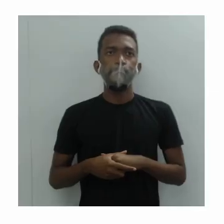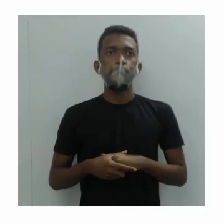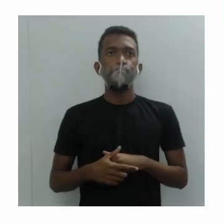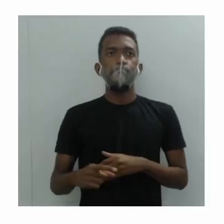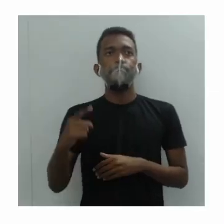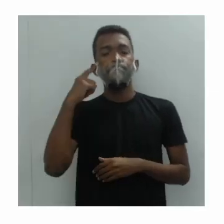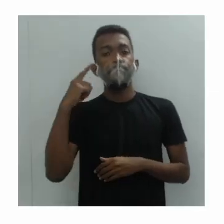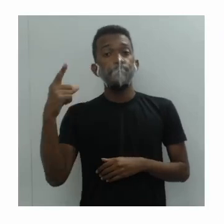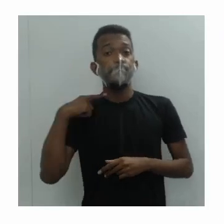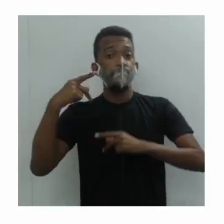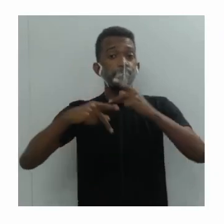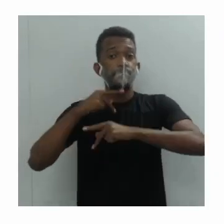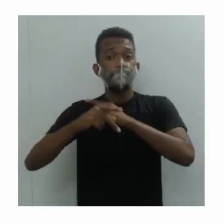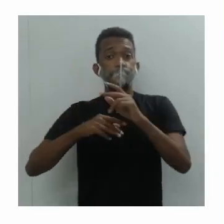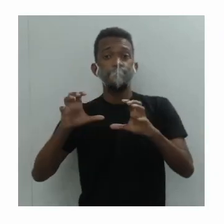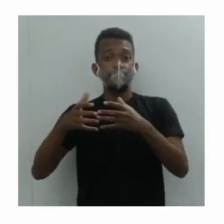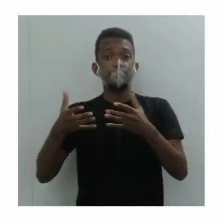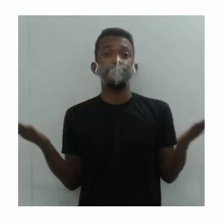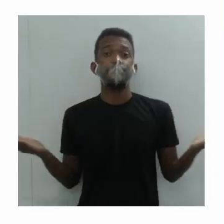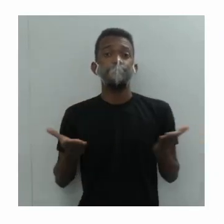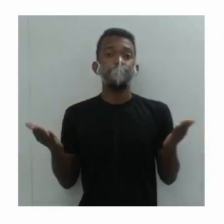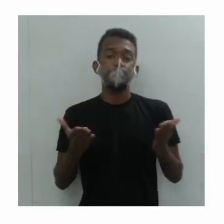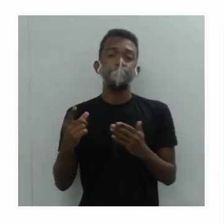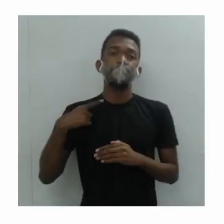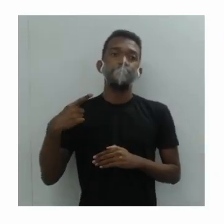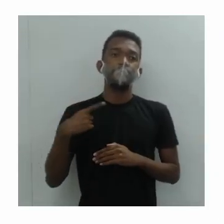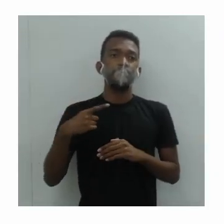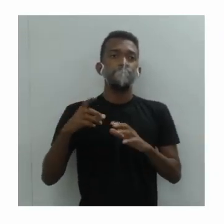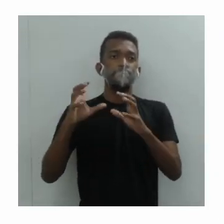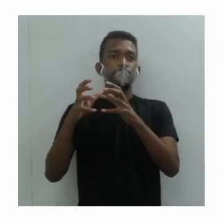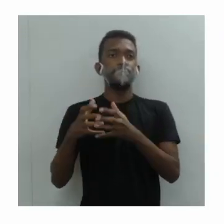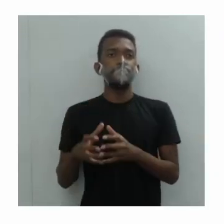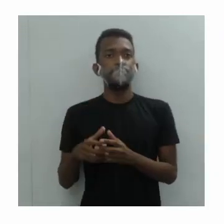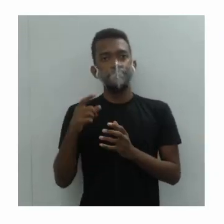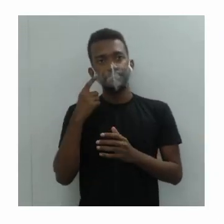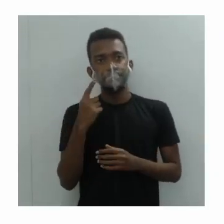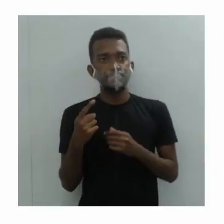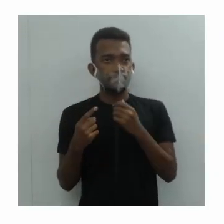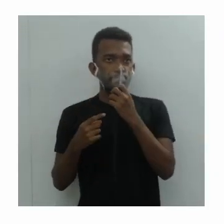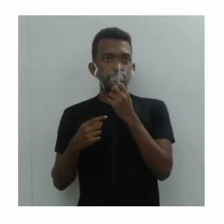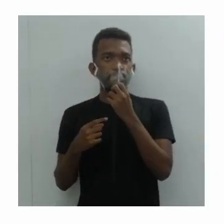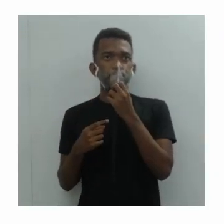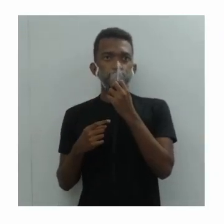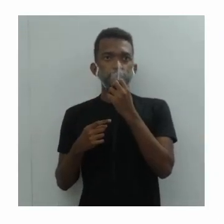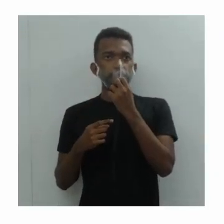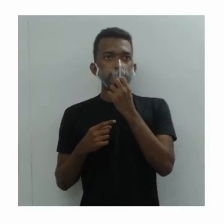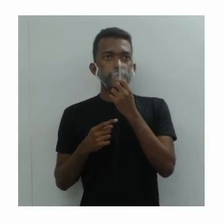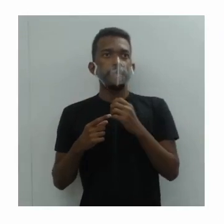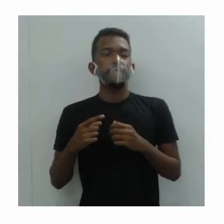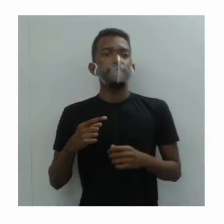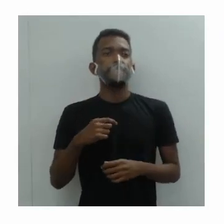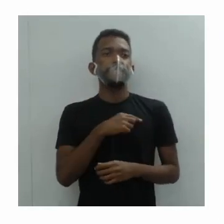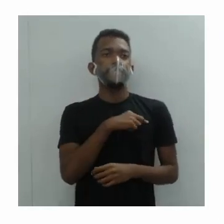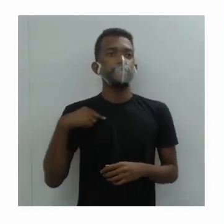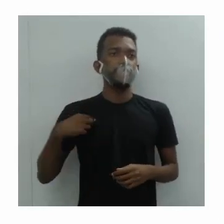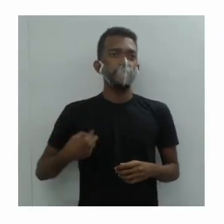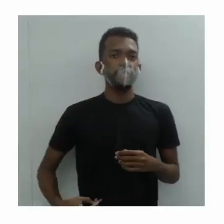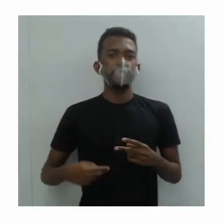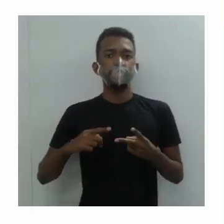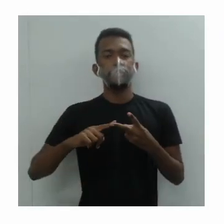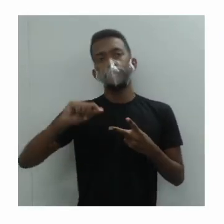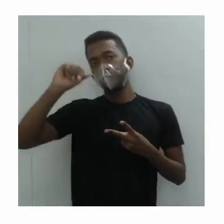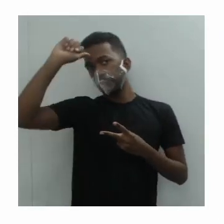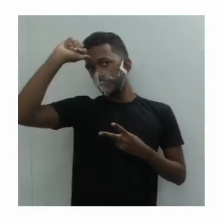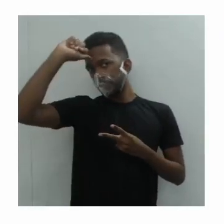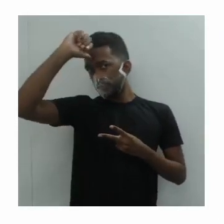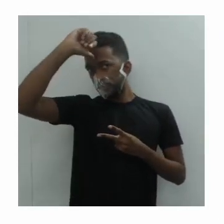Vamos ver essa população hoje, essa composição. Veja, a China, a Índia,